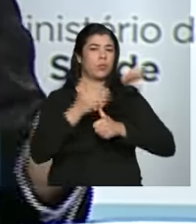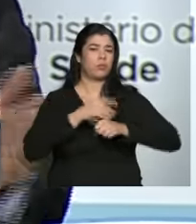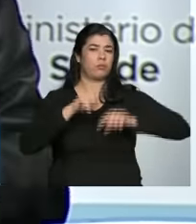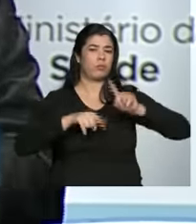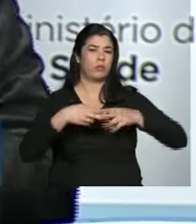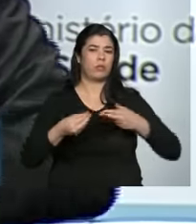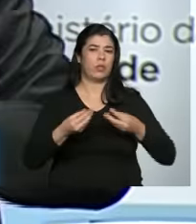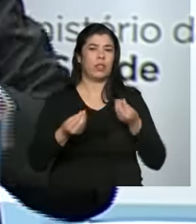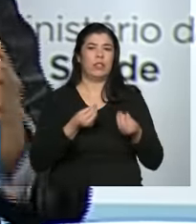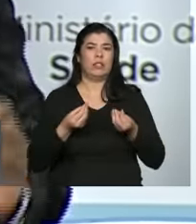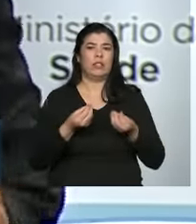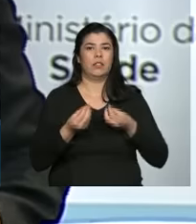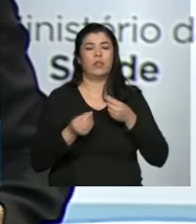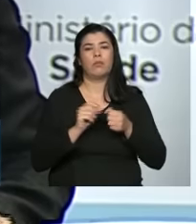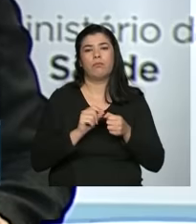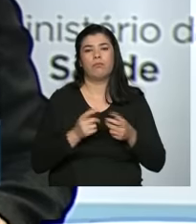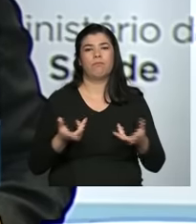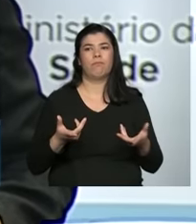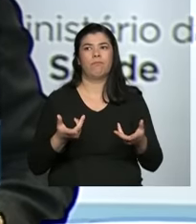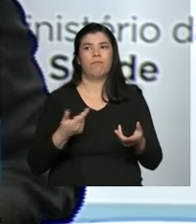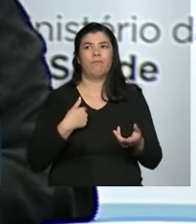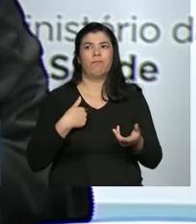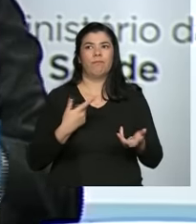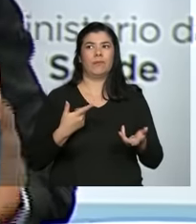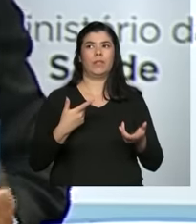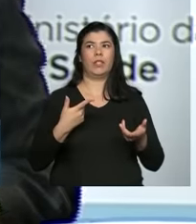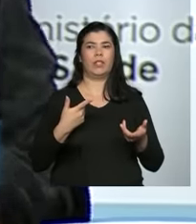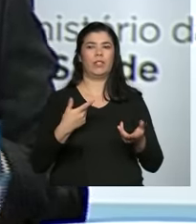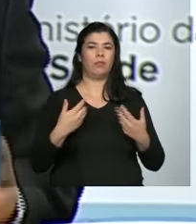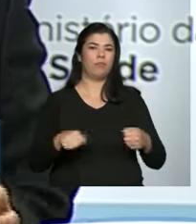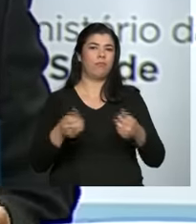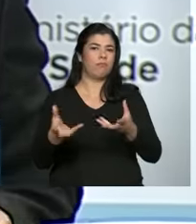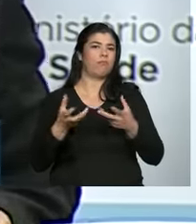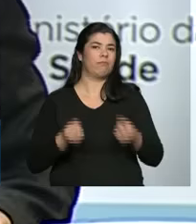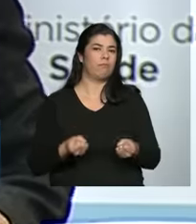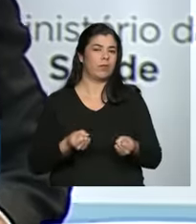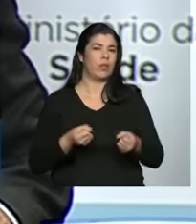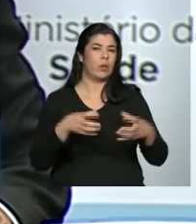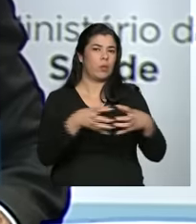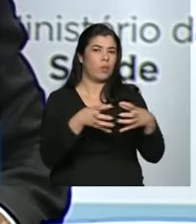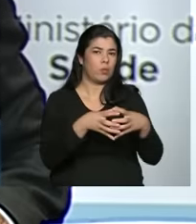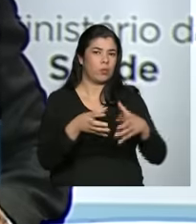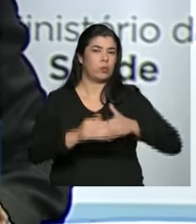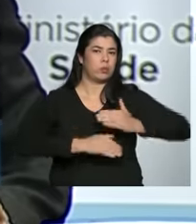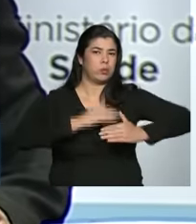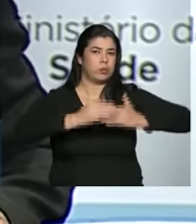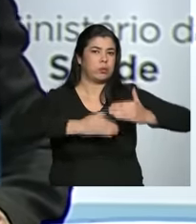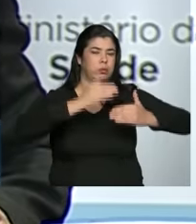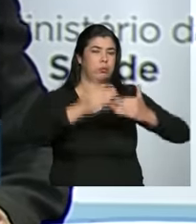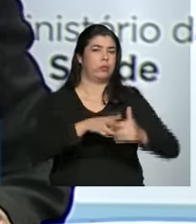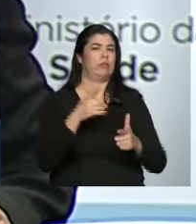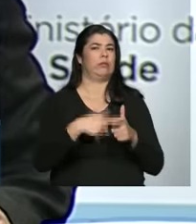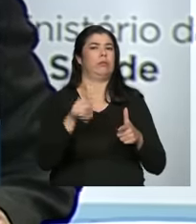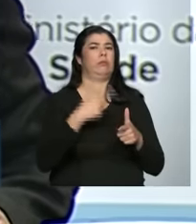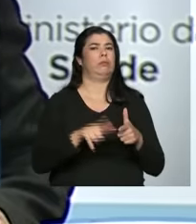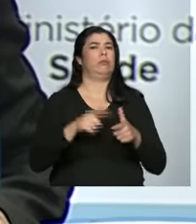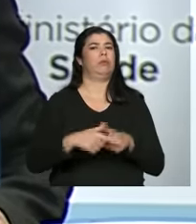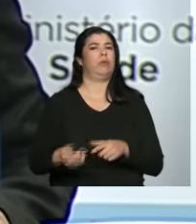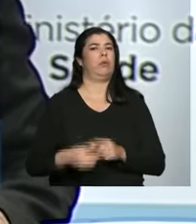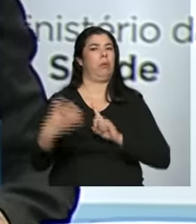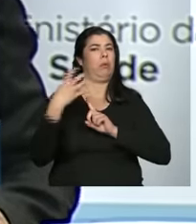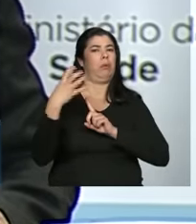vítima de todo um um um um um um uma cadeia um esquema que que acaba causando muito